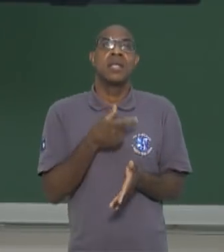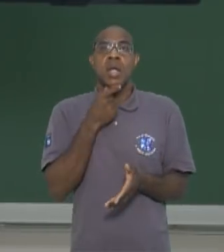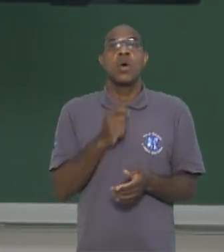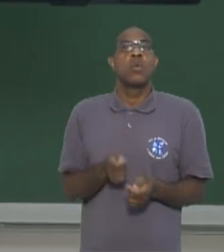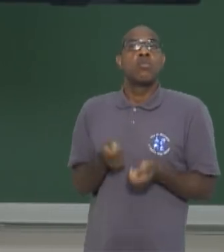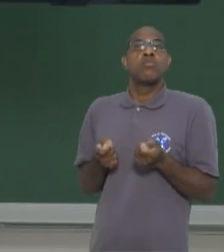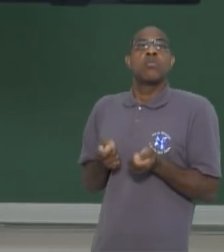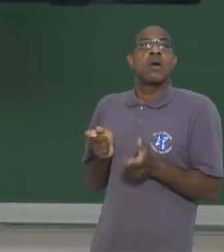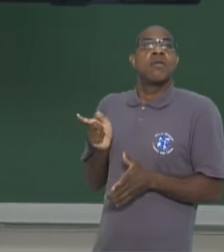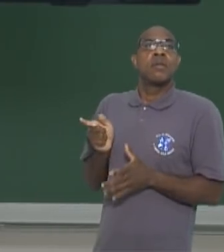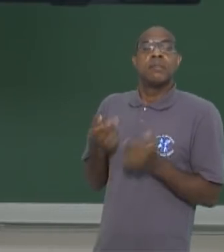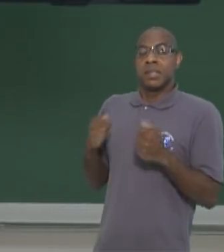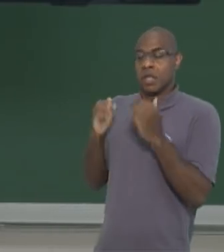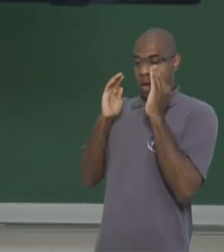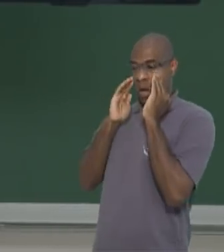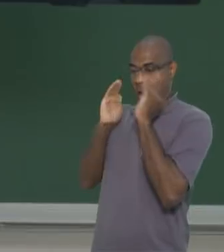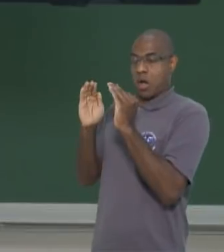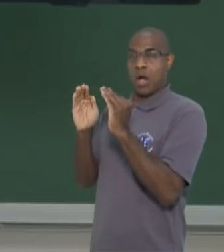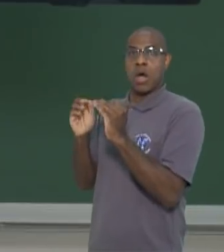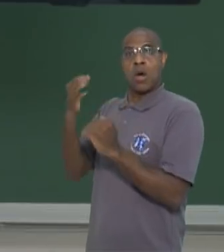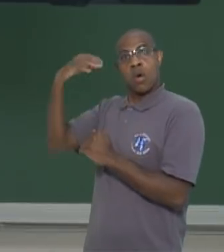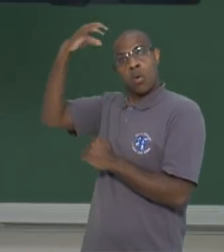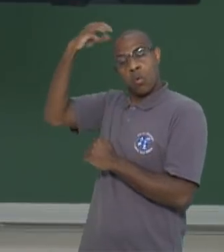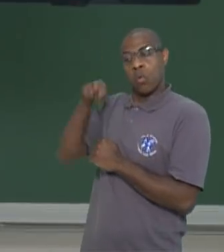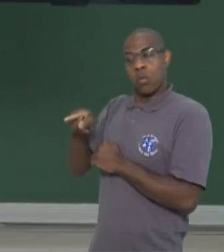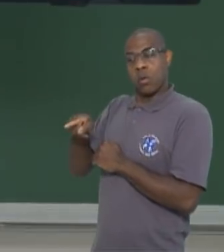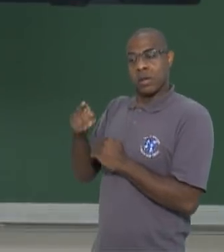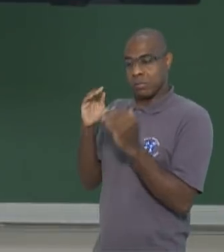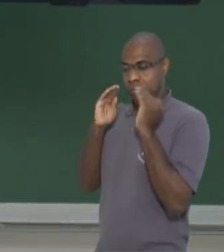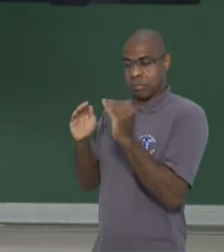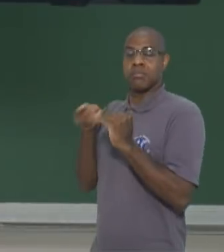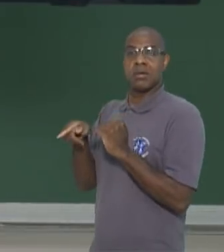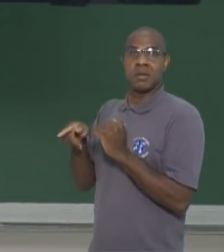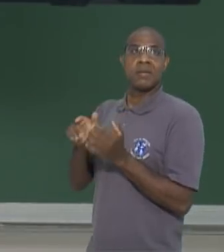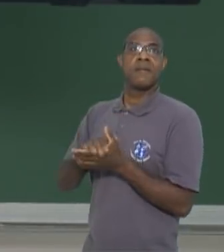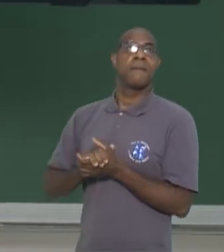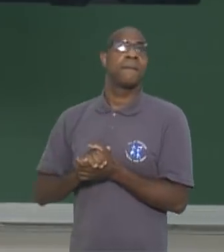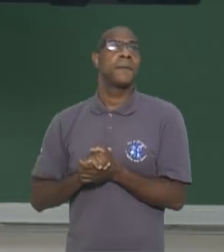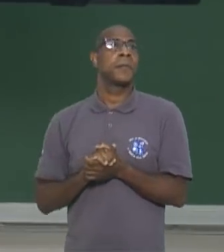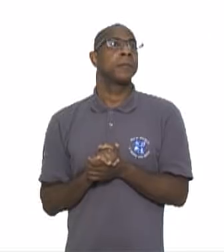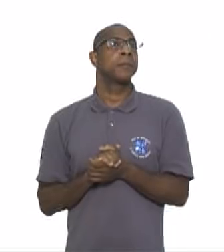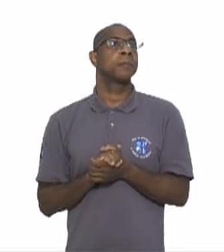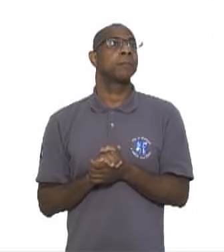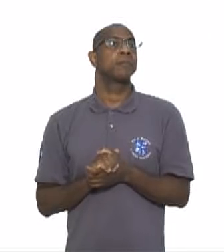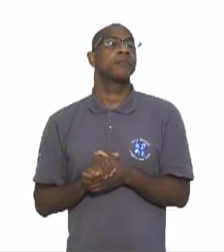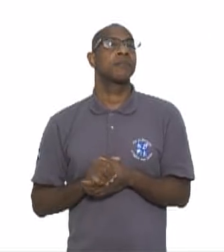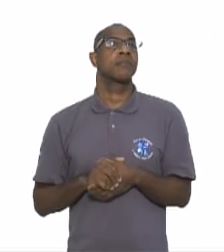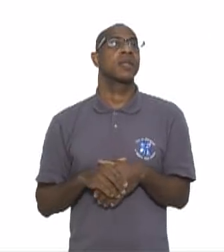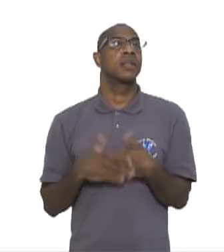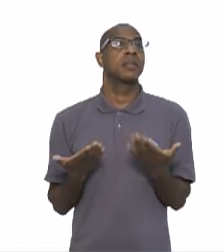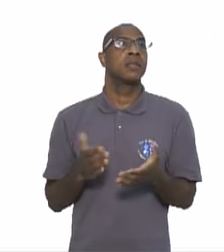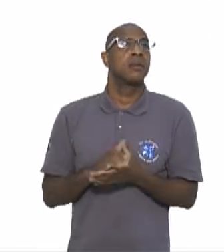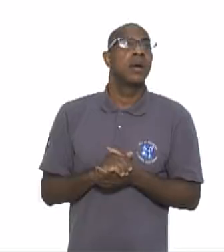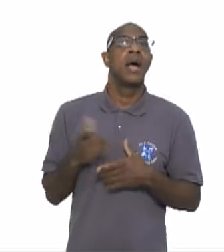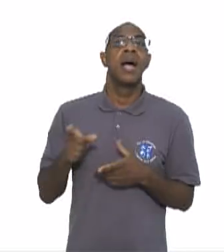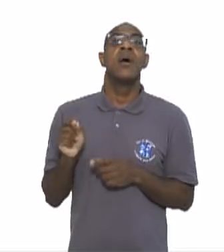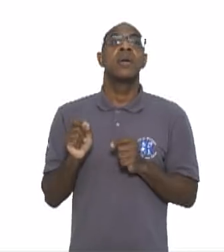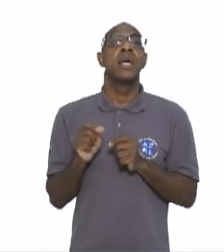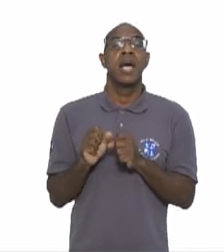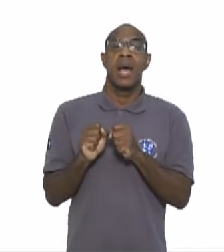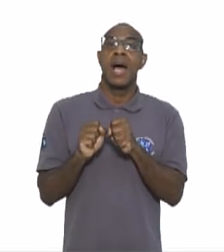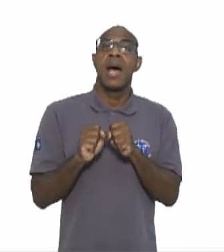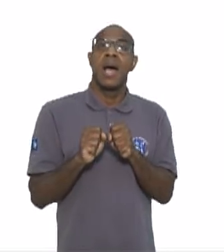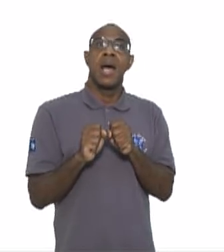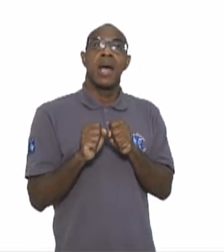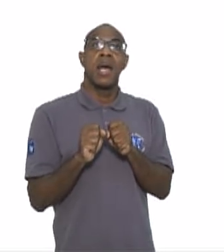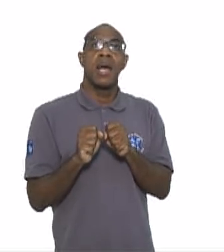respeitar e honrar o seu rei e defendê-lo no momento de guerra. Tá? O rito de ordenação era abençoado pela igreja e era um